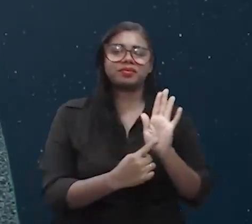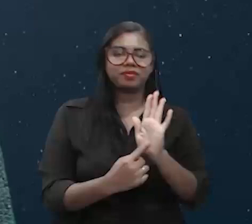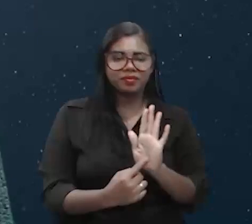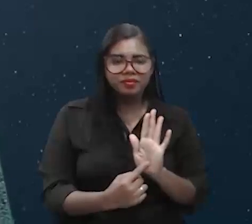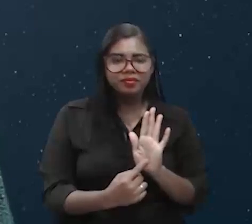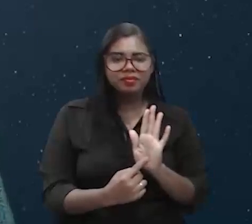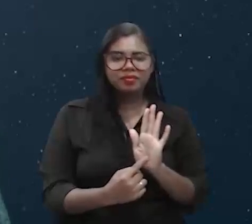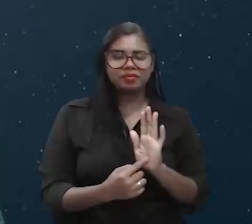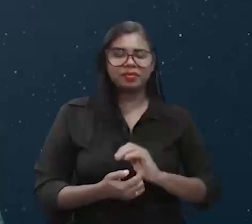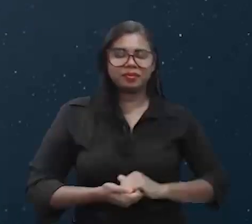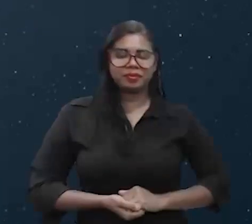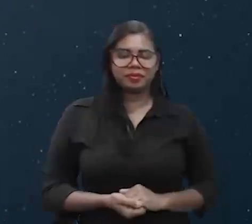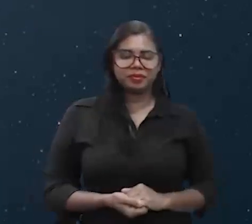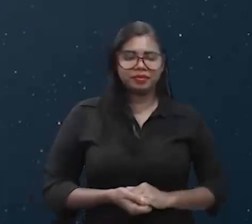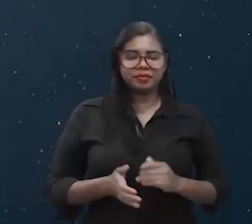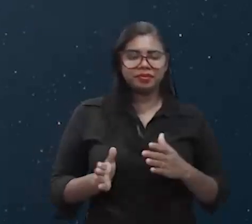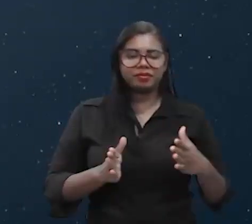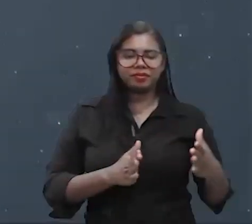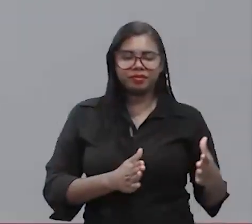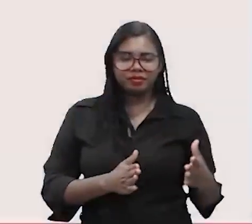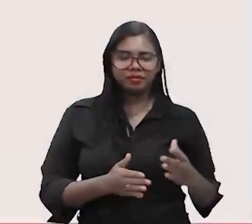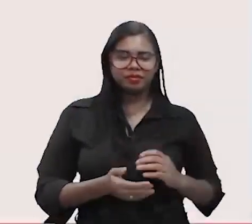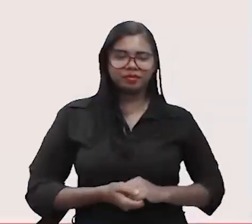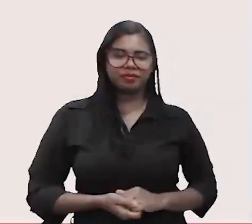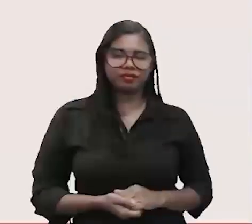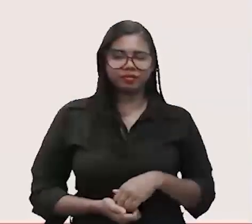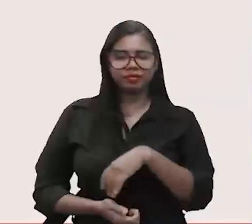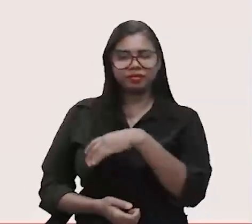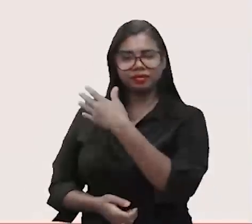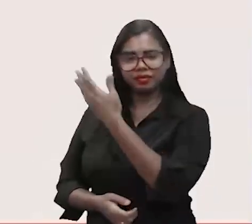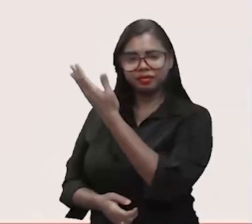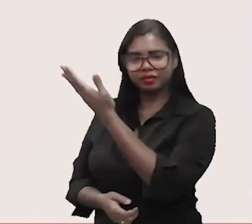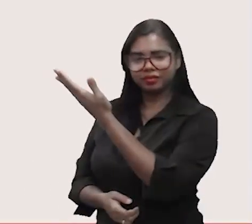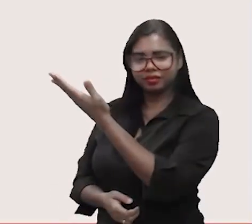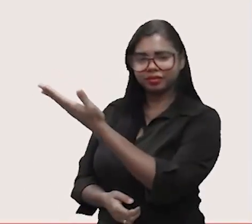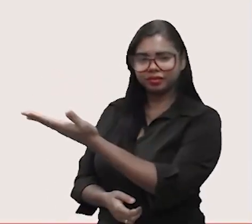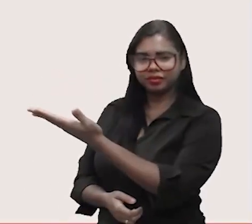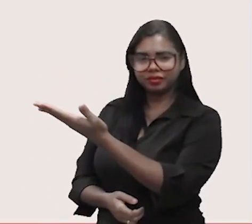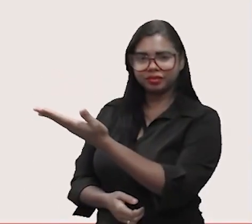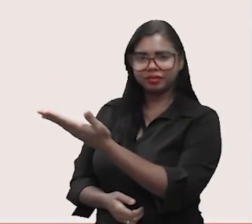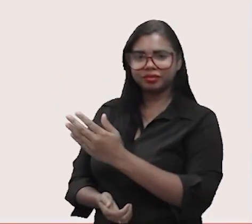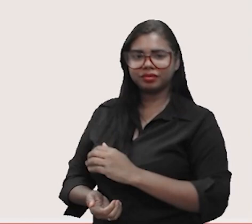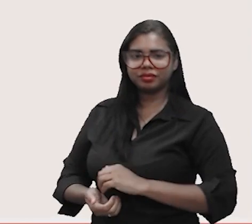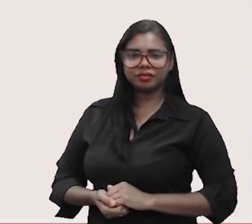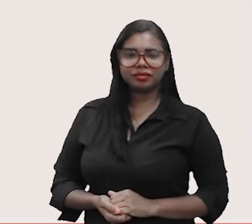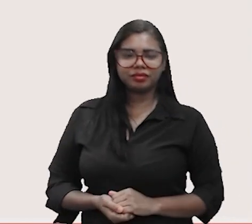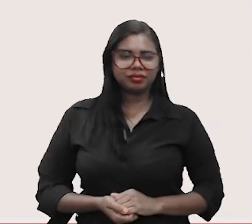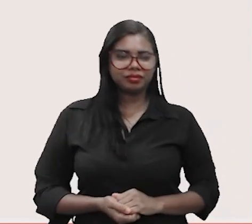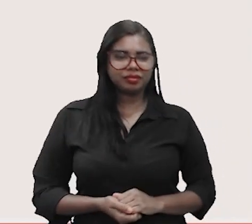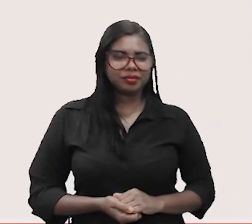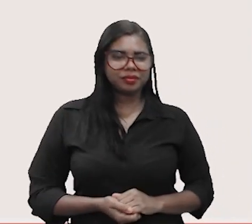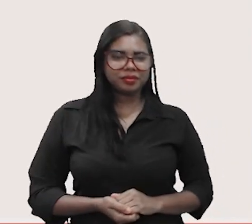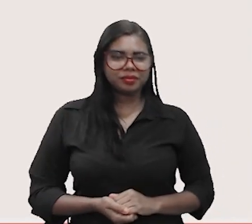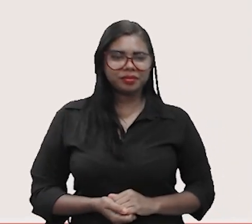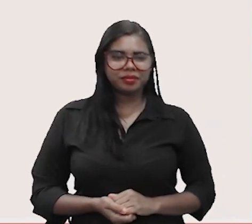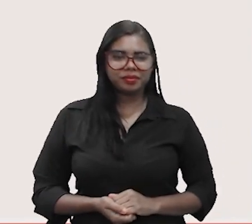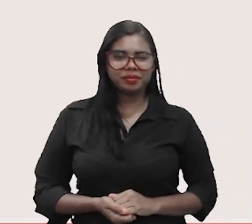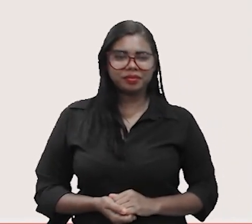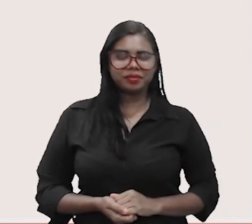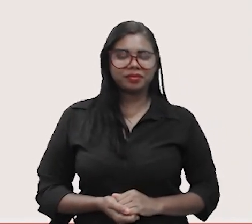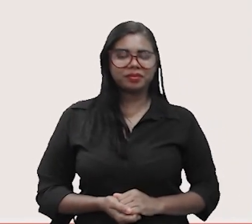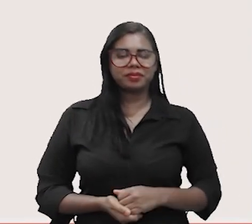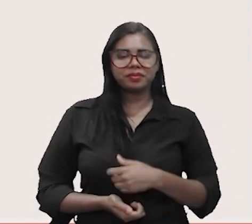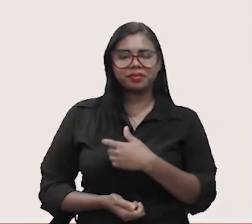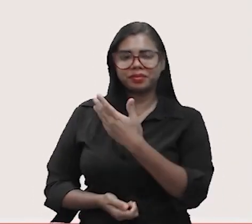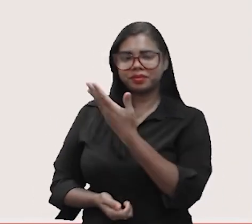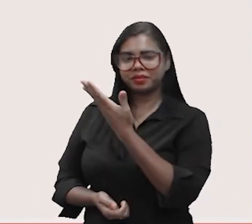Tá? Mas aí está uma foto dele jovem ainda, na época dele ainda como engenheiro militar. Depois é que houve uns probleminhas com ele, e aí